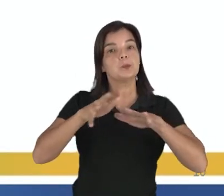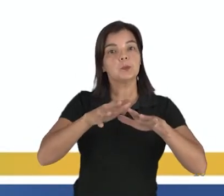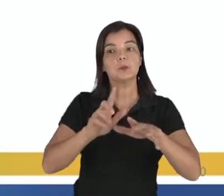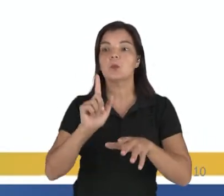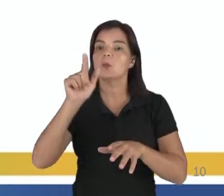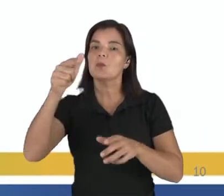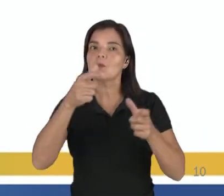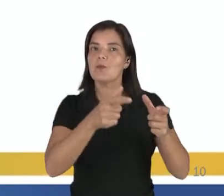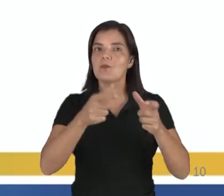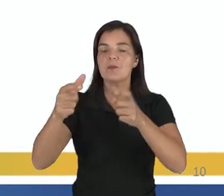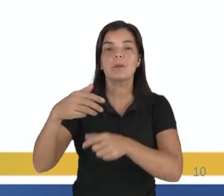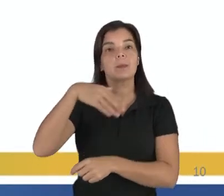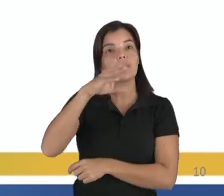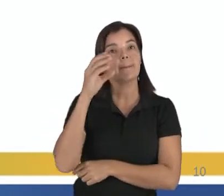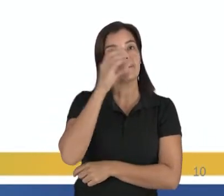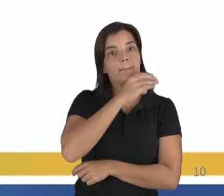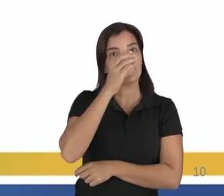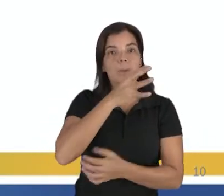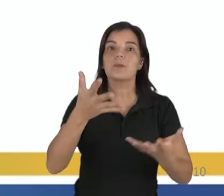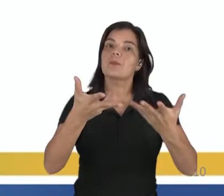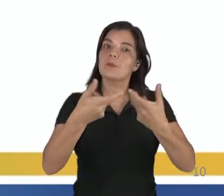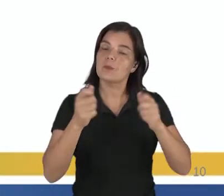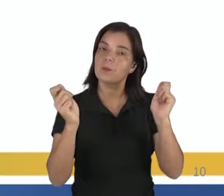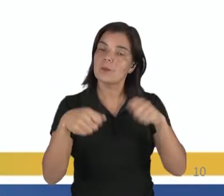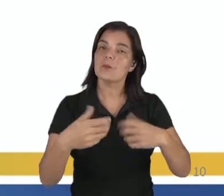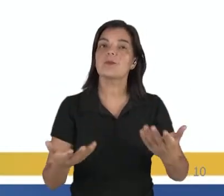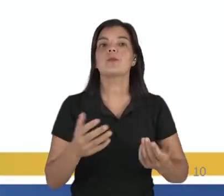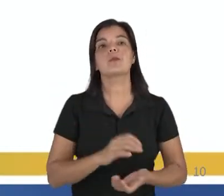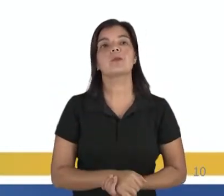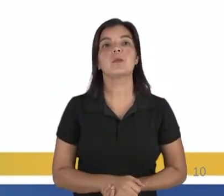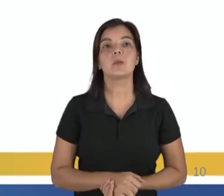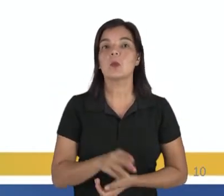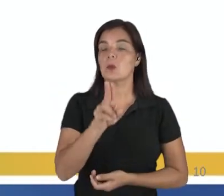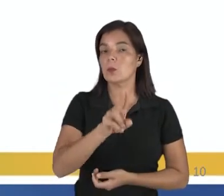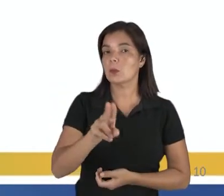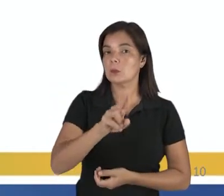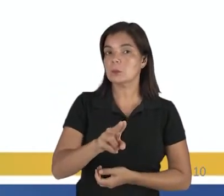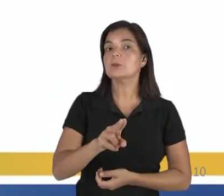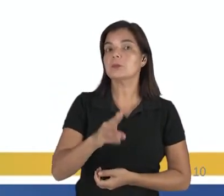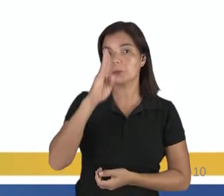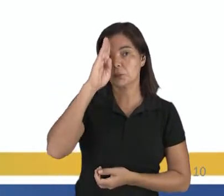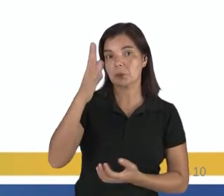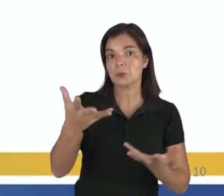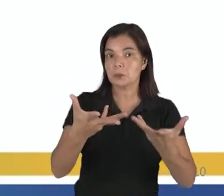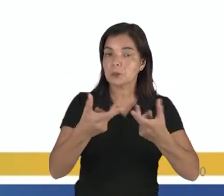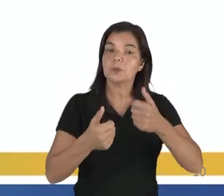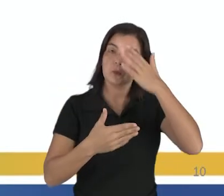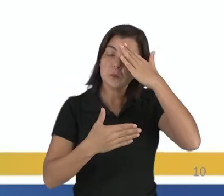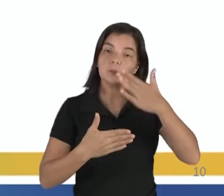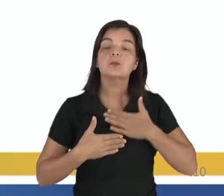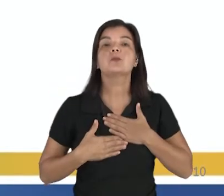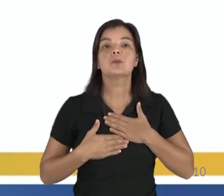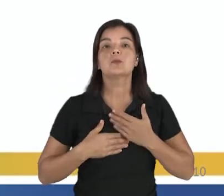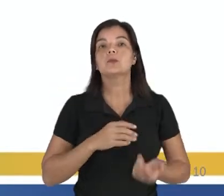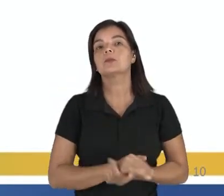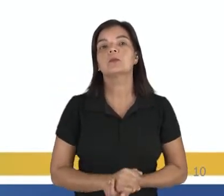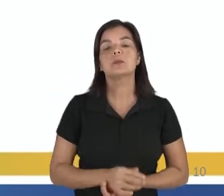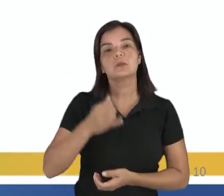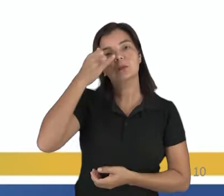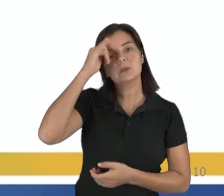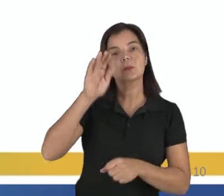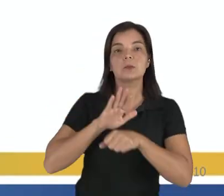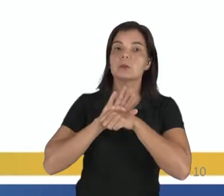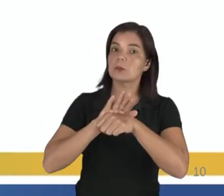a outro o mais rápido e eficientemente possível, usando principalmente as habilidades do corpo humano, criado para